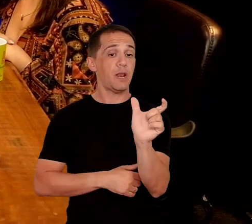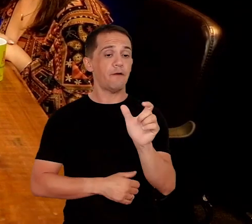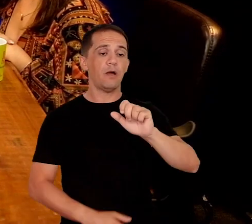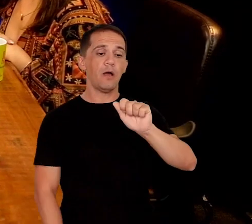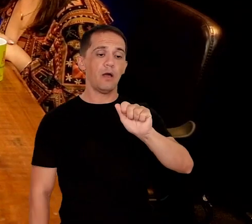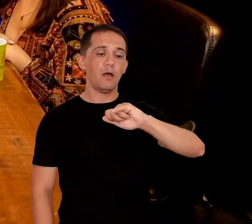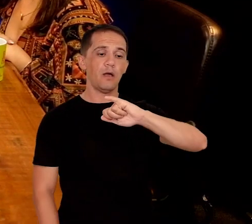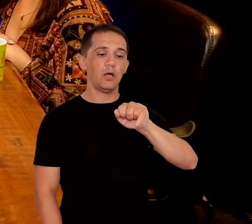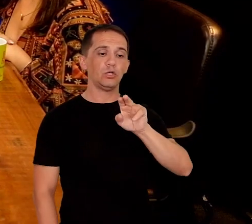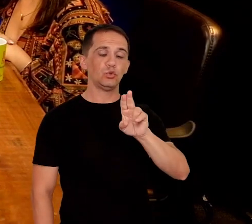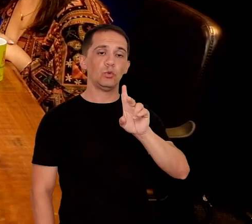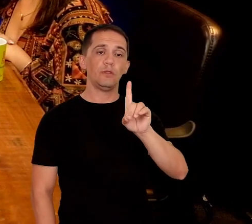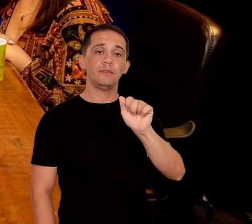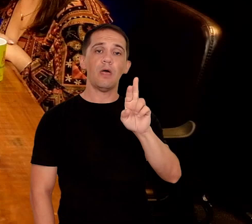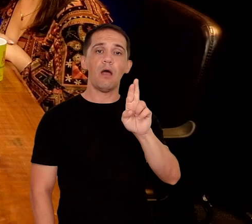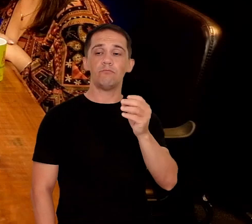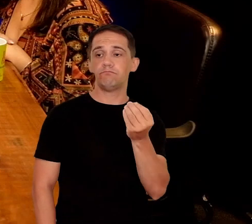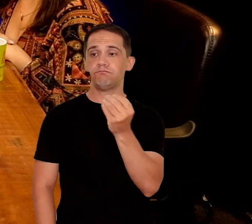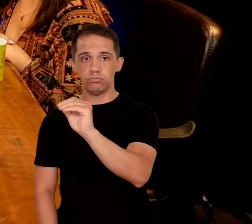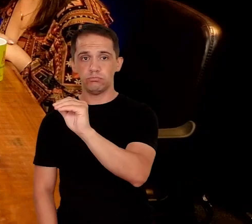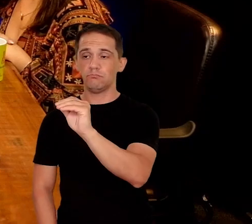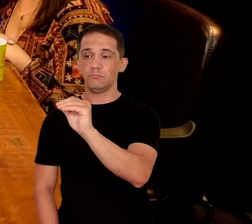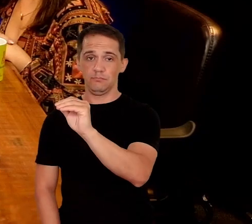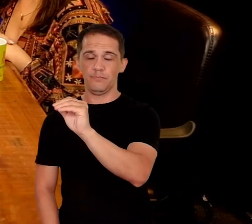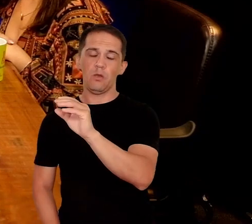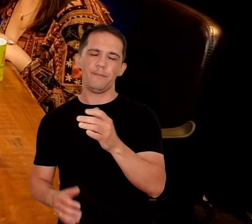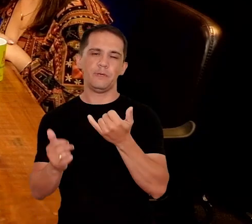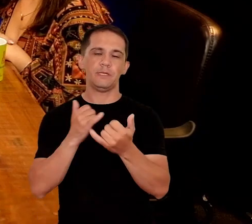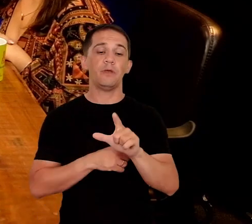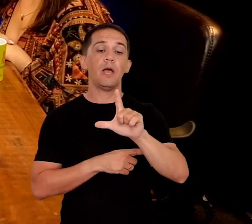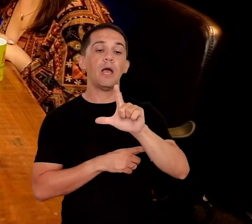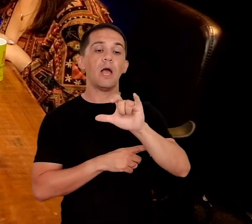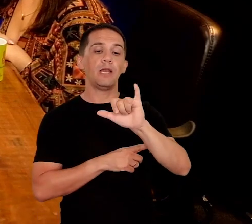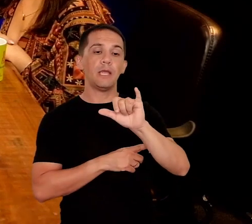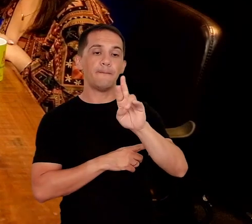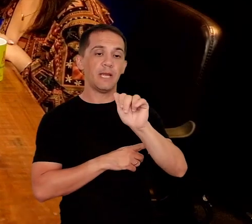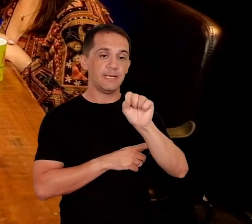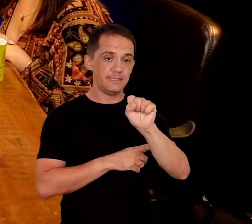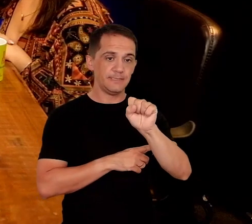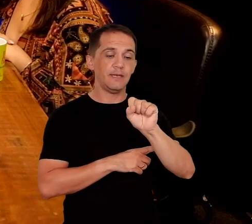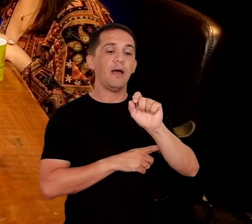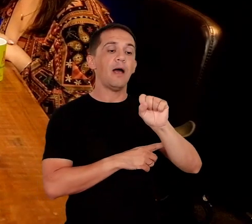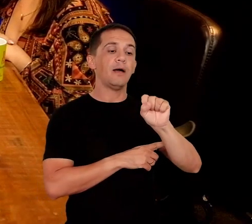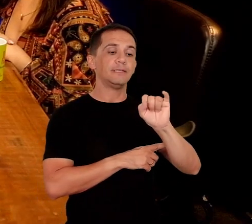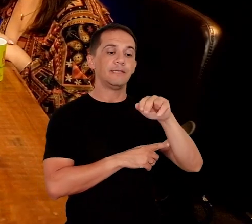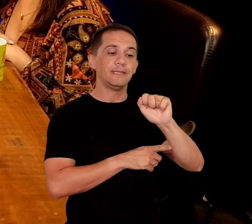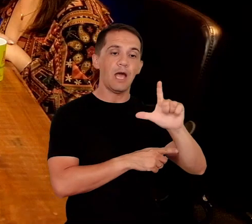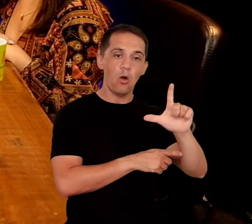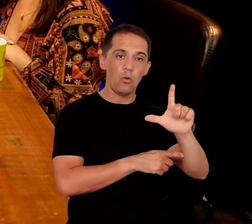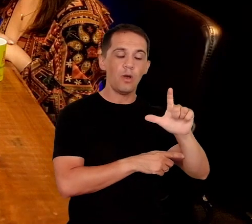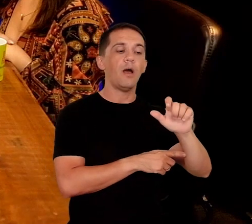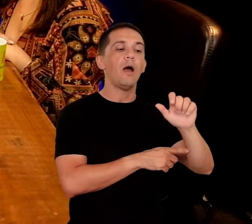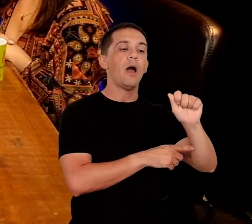mesmo... Sinal por sinal, tu sinal diz, por né? sinal. Eu quero saber o sinal da palavra ajudar, por exemplo. Né? Aí tu coloca ali, o YouTube já